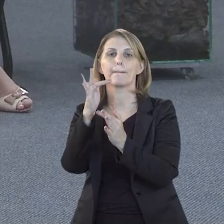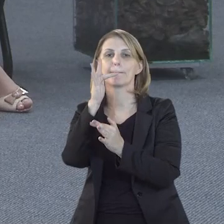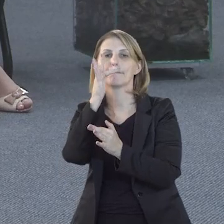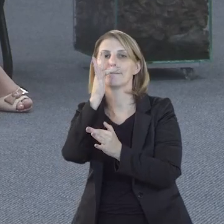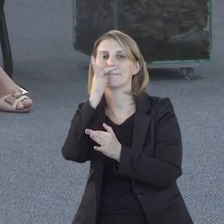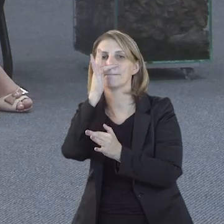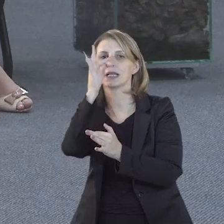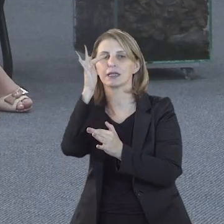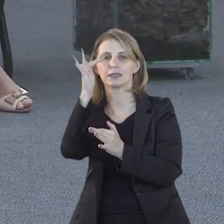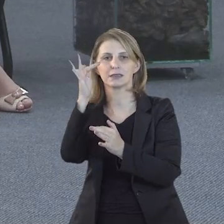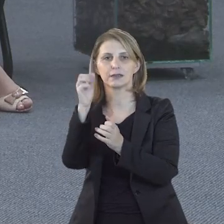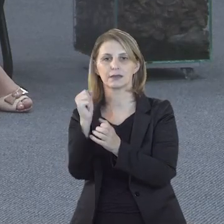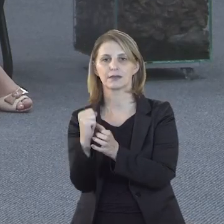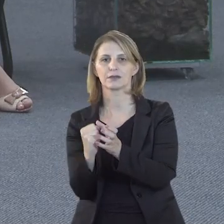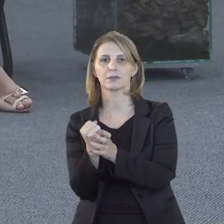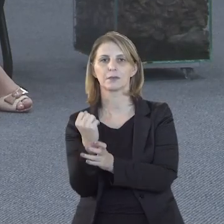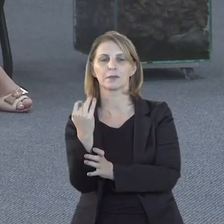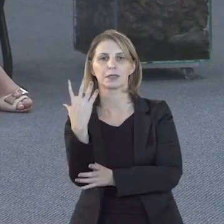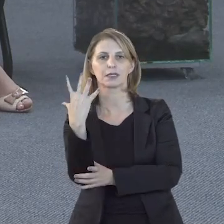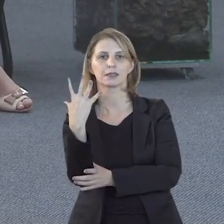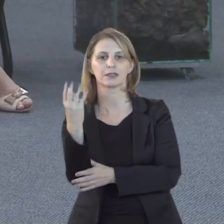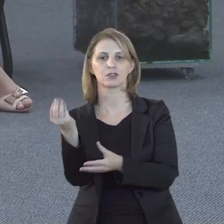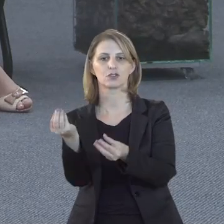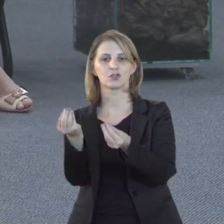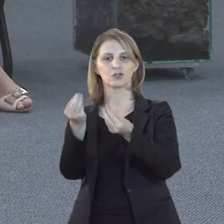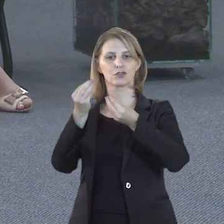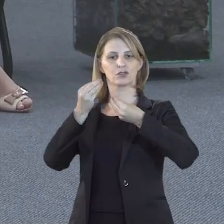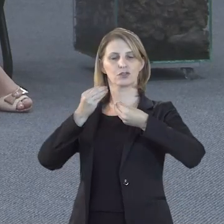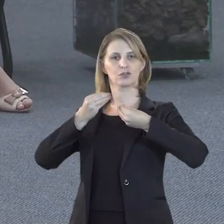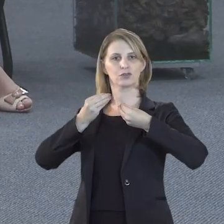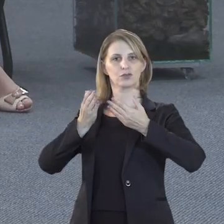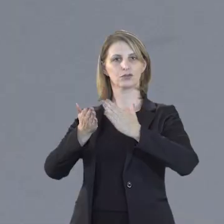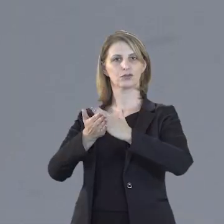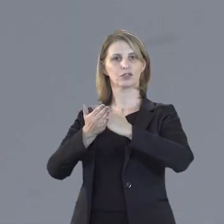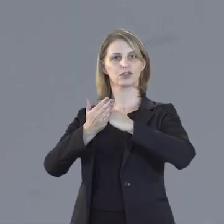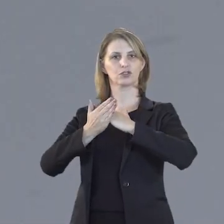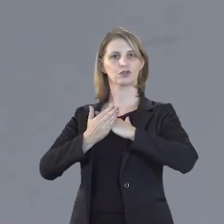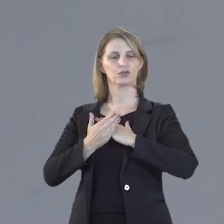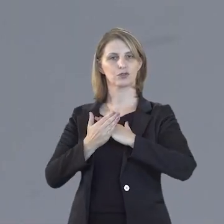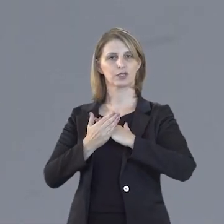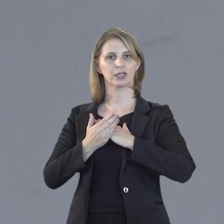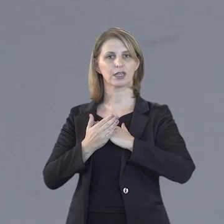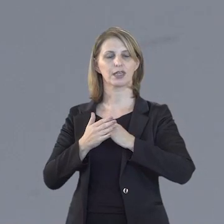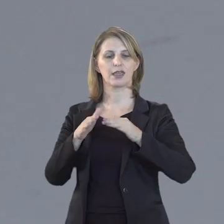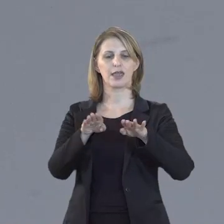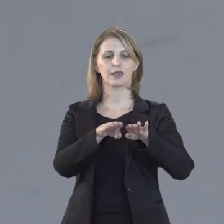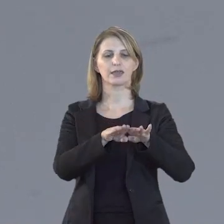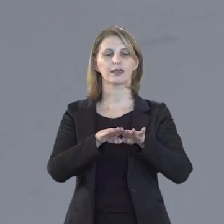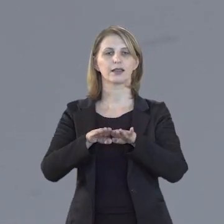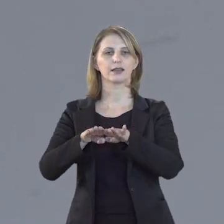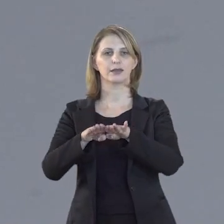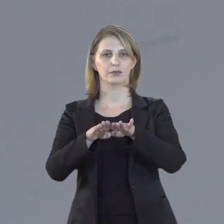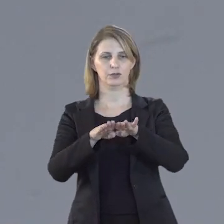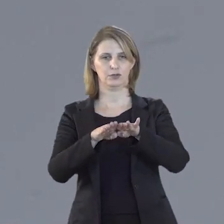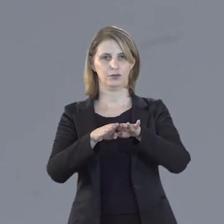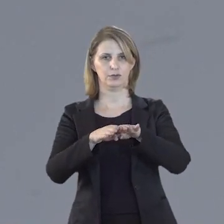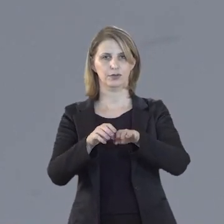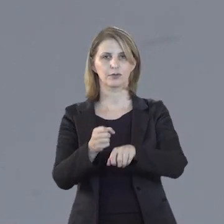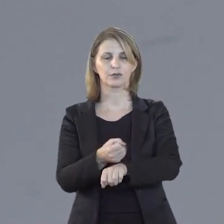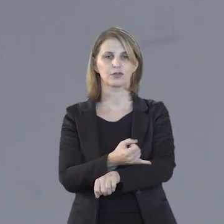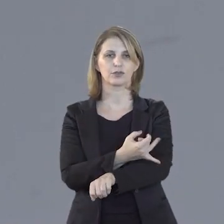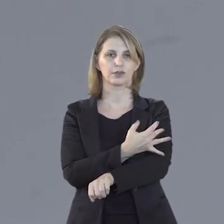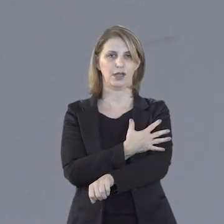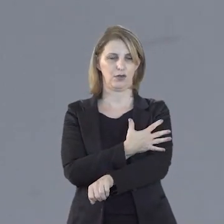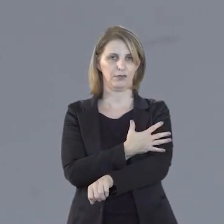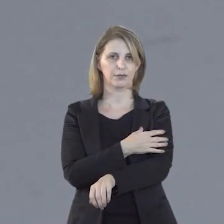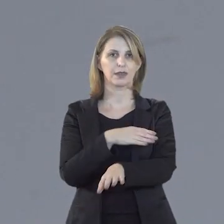flores que nos trazem esse equilíbrio emocional. É bom lembrar que o floral ele não é só apenas para tratar algo que